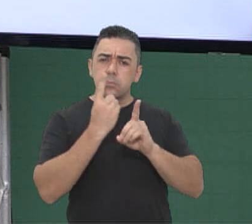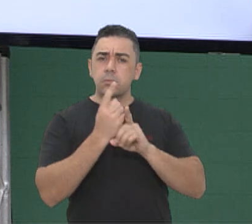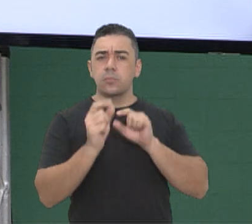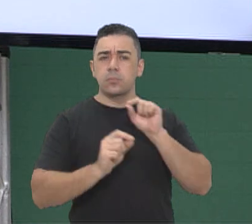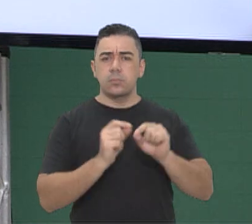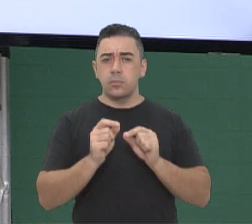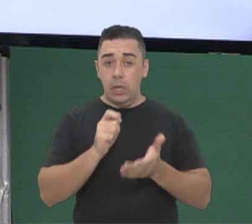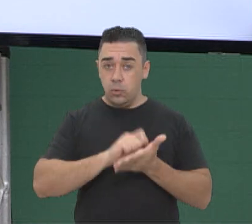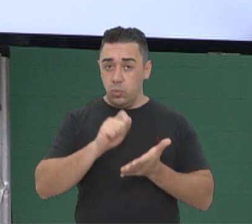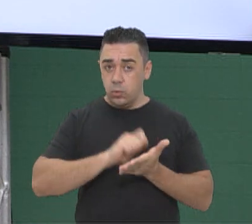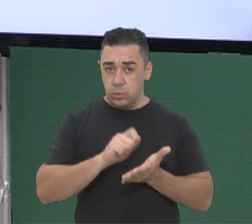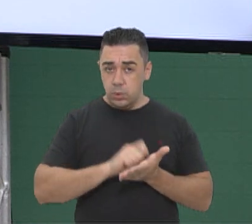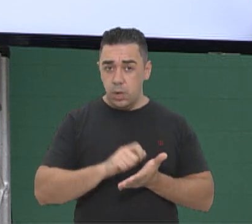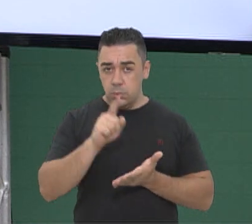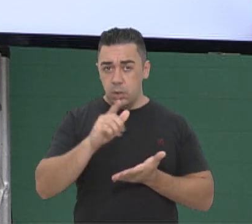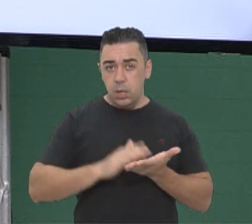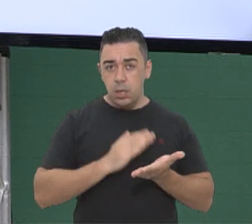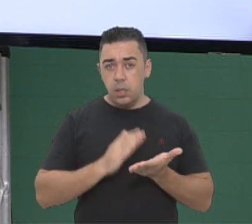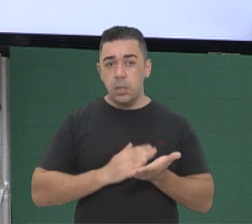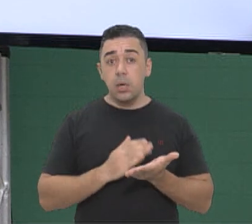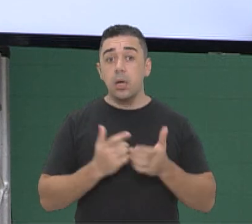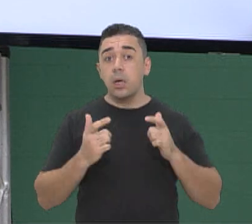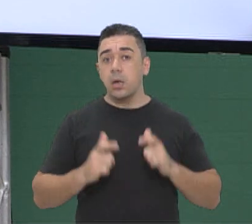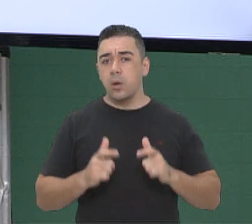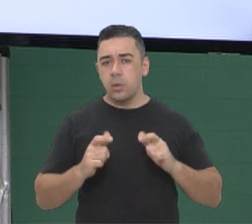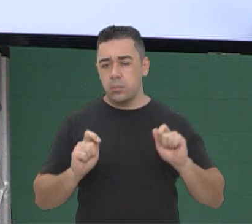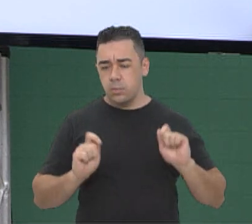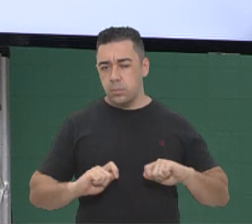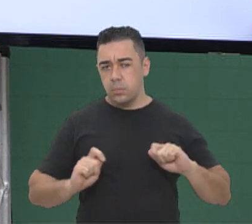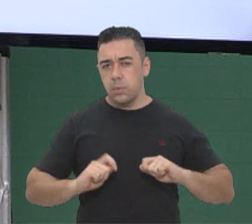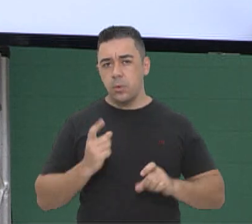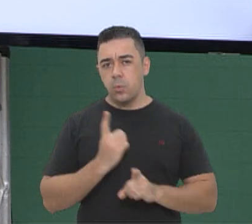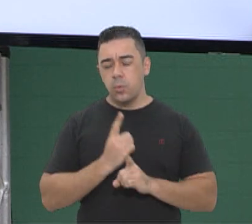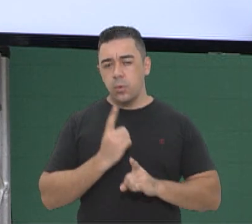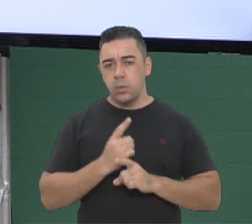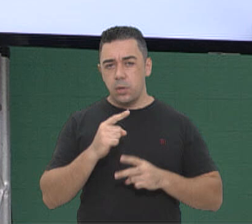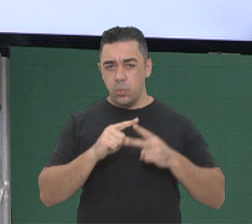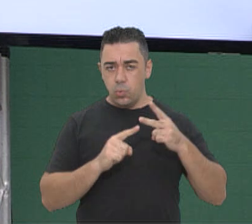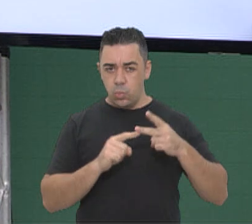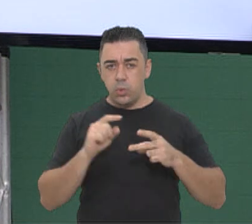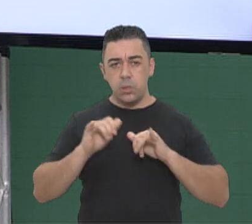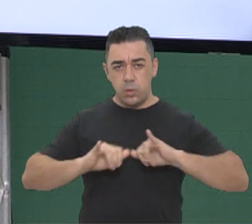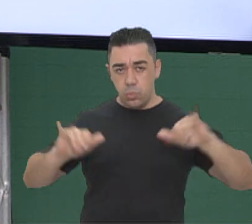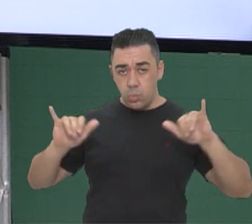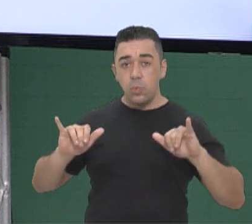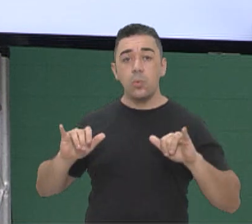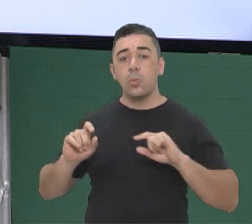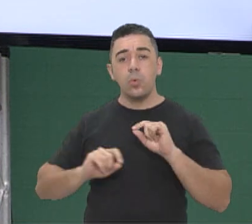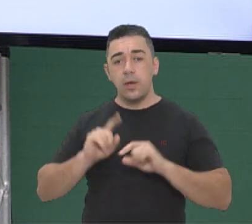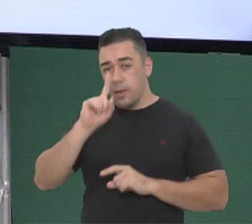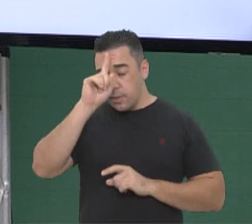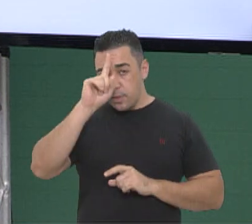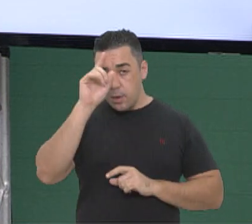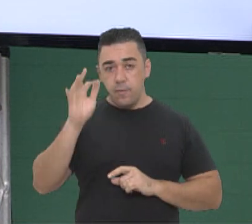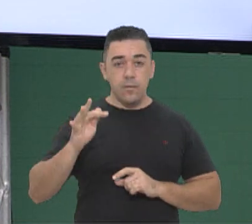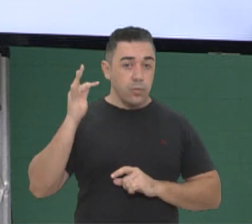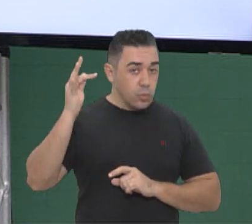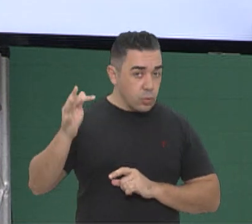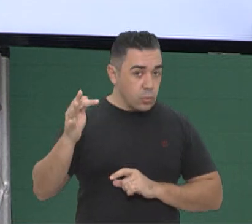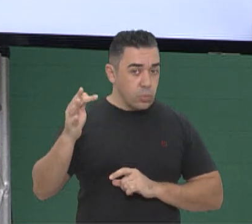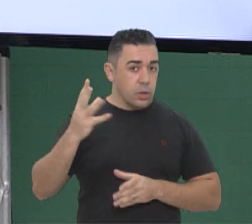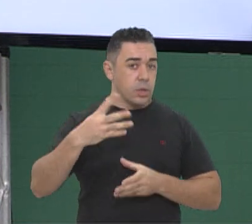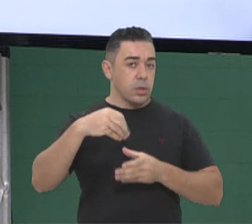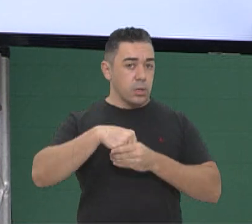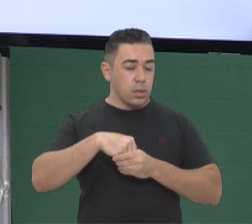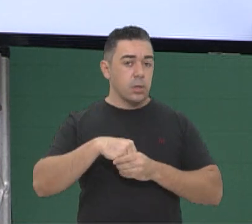identificar, anotar nos registros de vocês, onde é que eu posso encontrar nas duas manchetes titulares a ideia de futuro dentro